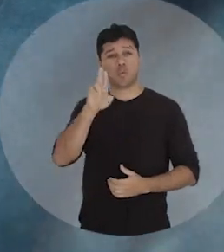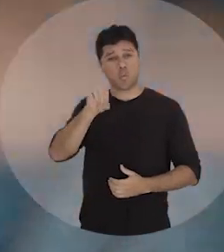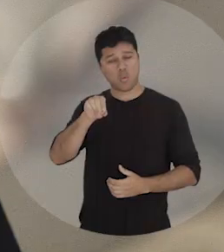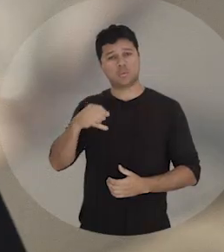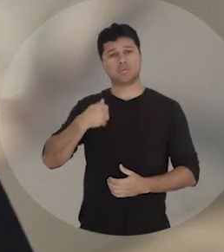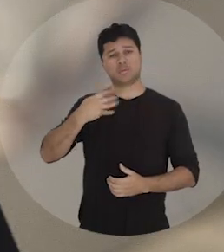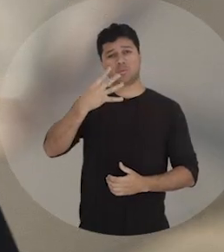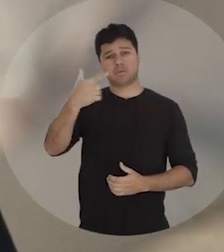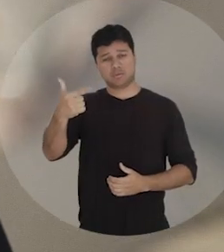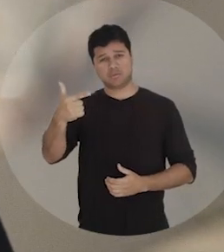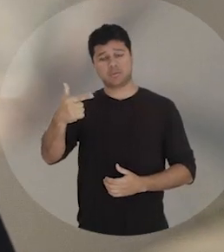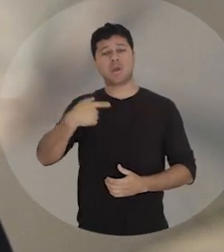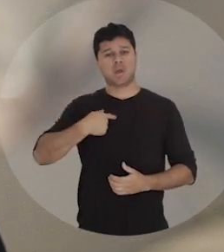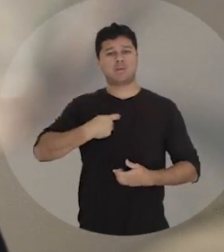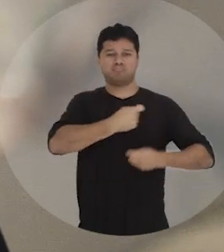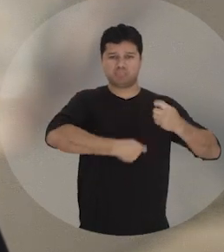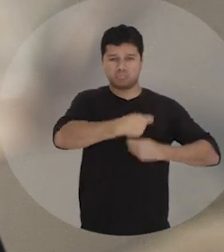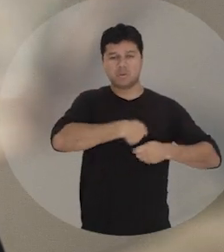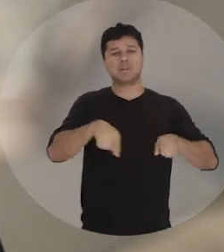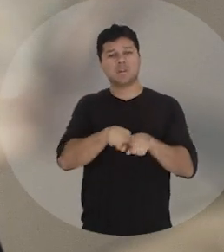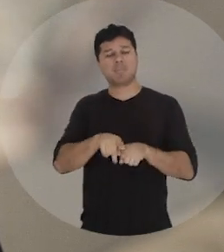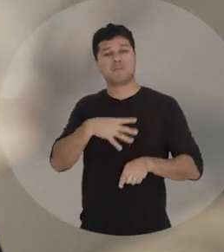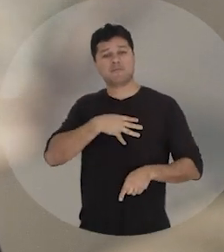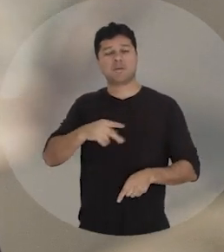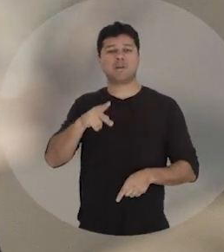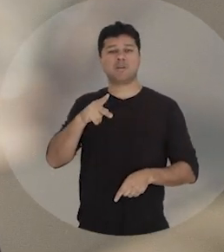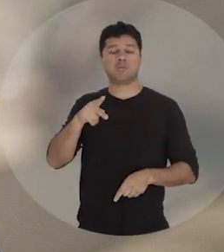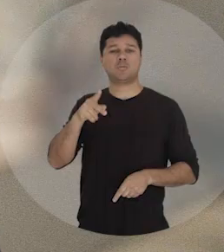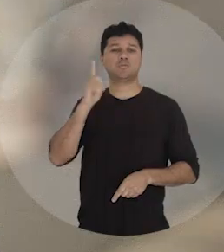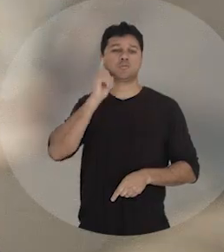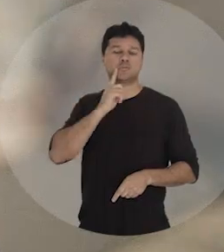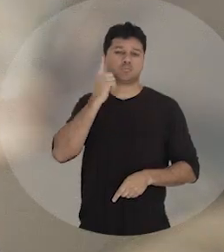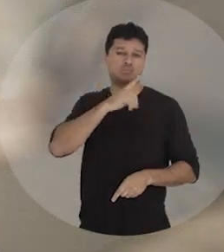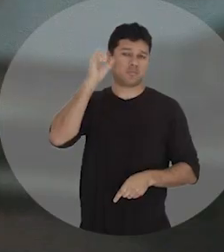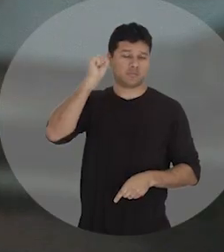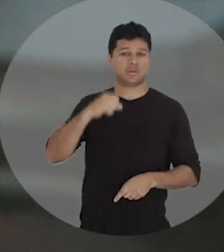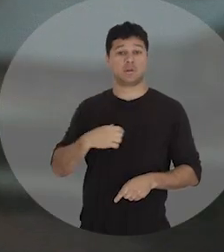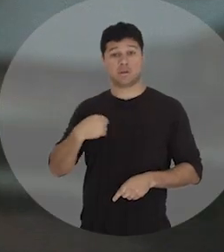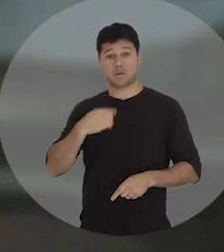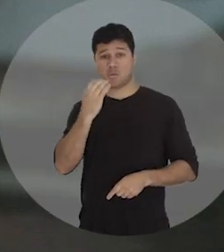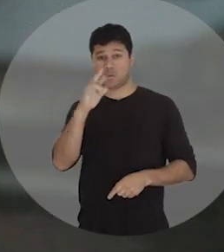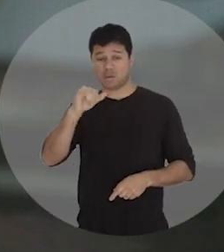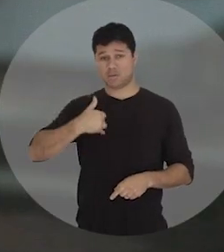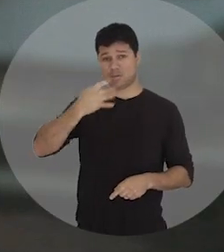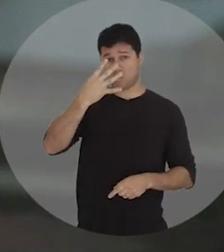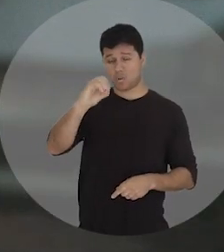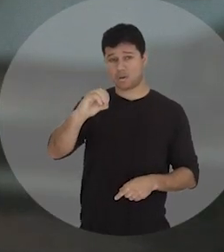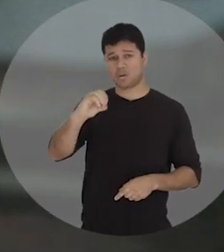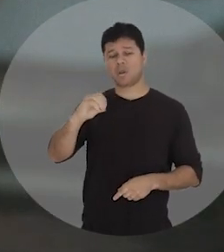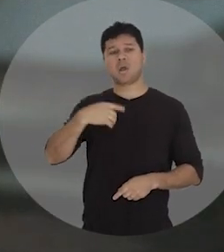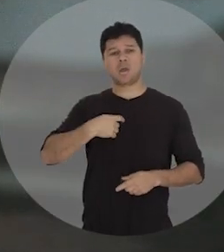Eu sou Bruno, eu tenho 42 anos, sou comerciante e sou pai de surdos que ouvem. Meu nome é Cris, tenho